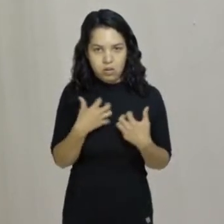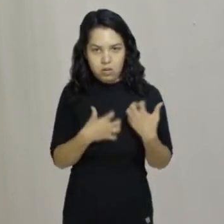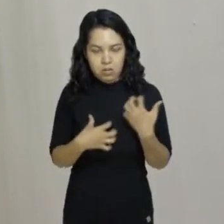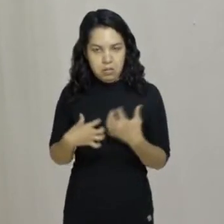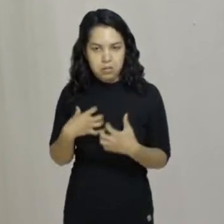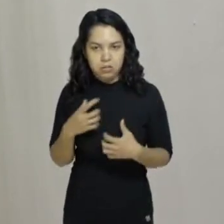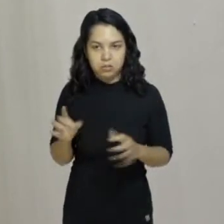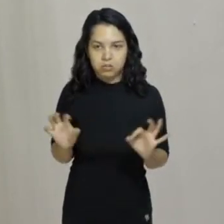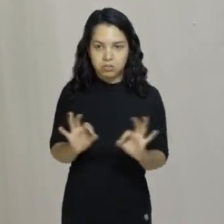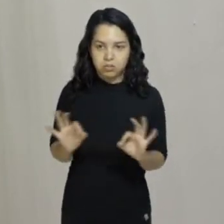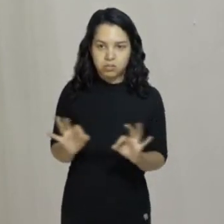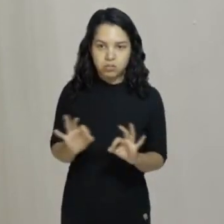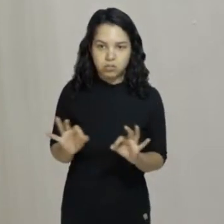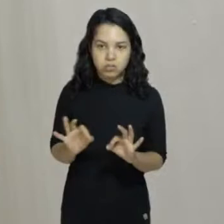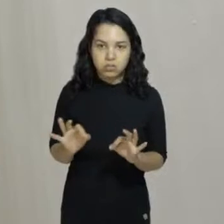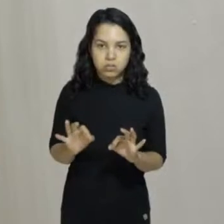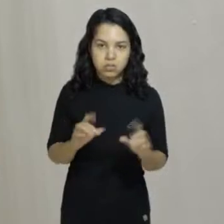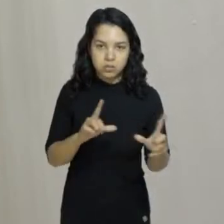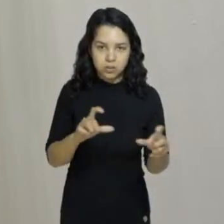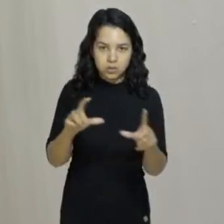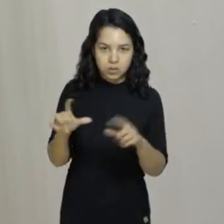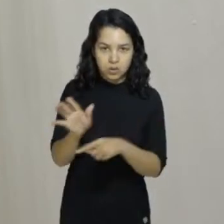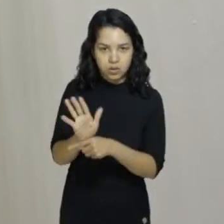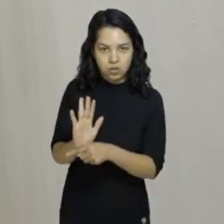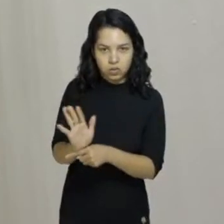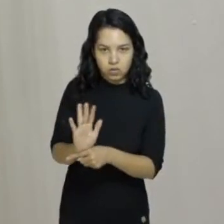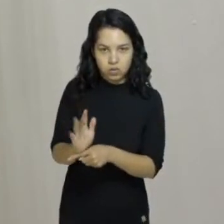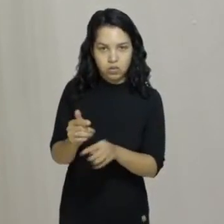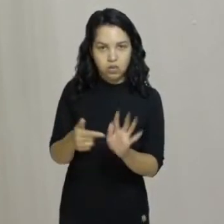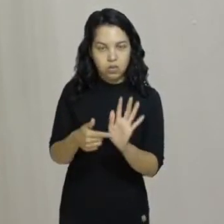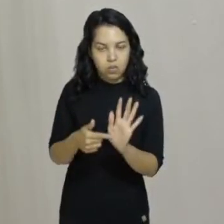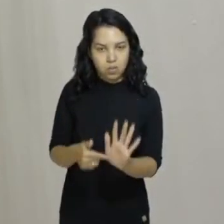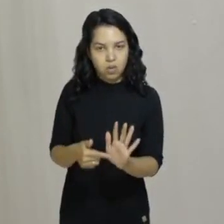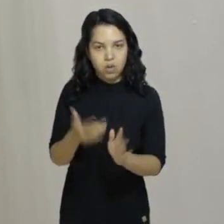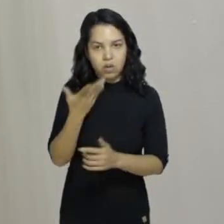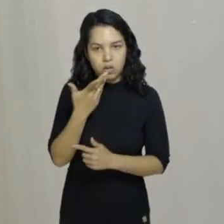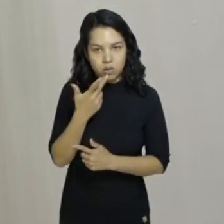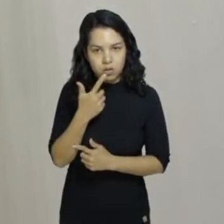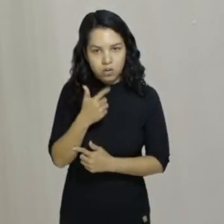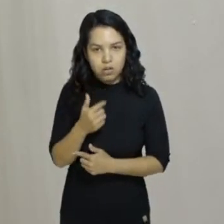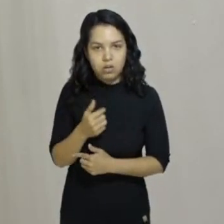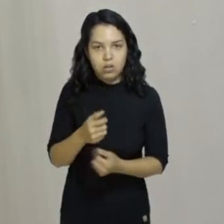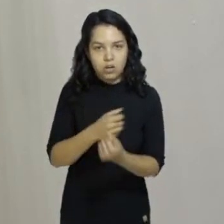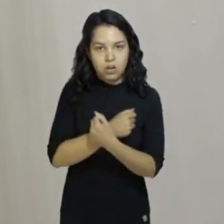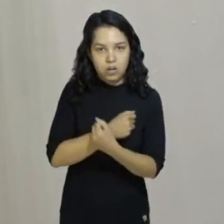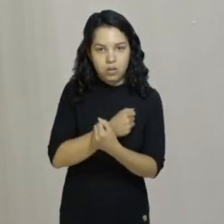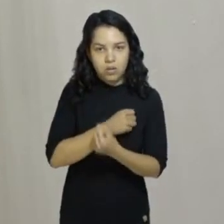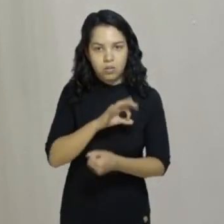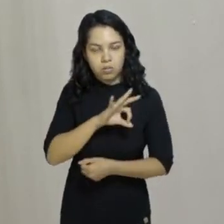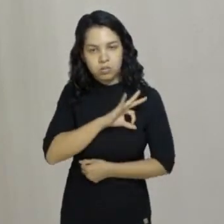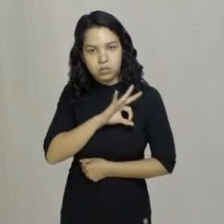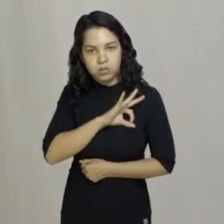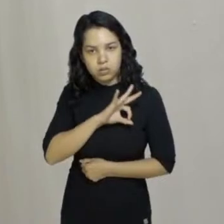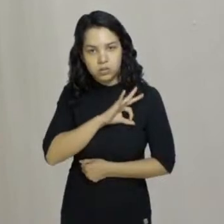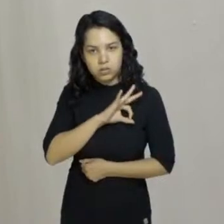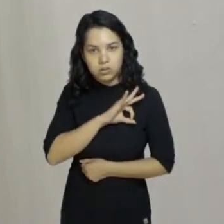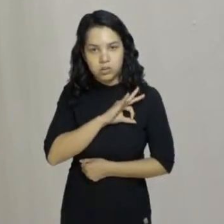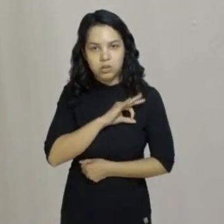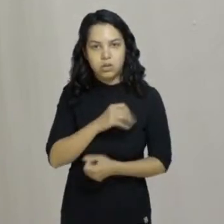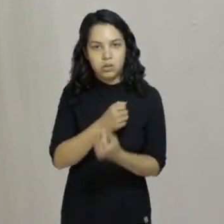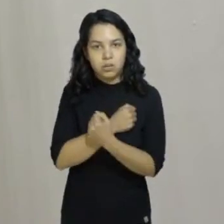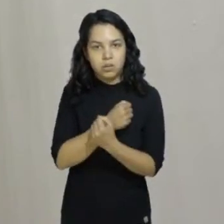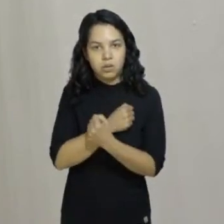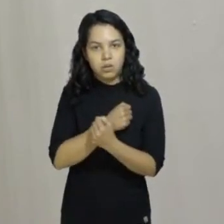pelo contrário as imagens e vídeos dos mostram as crianças abraçando os policiais e Abraçando